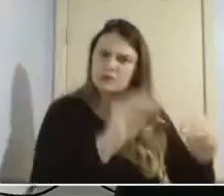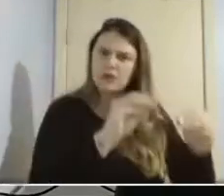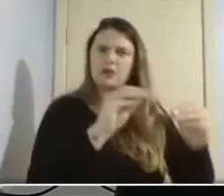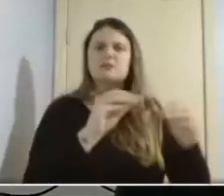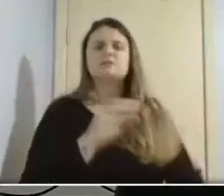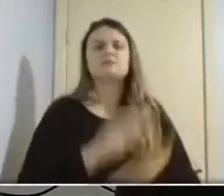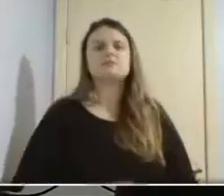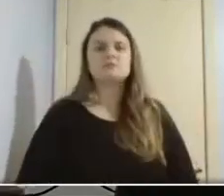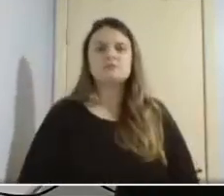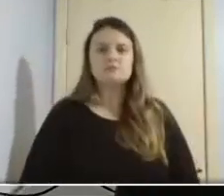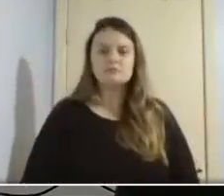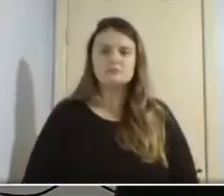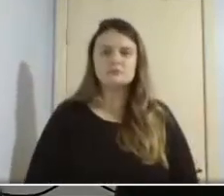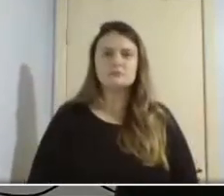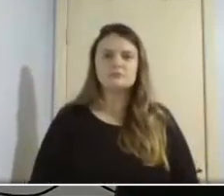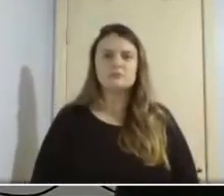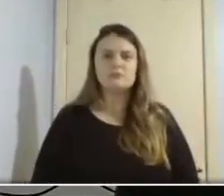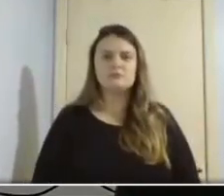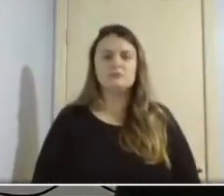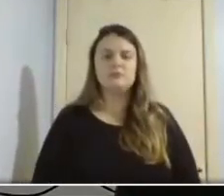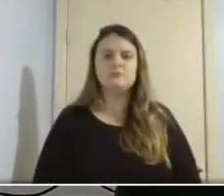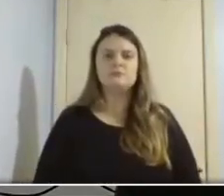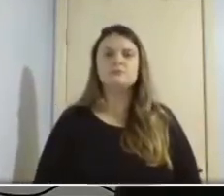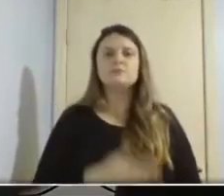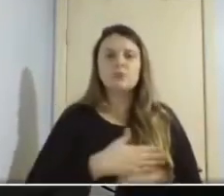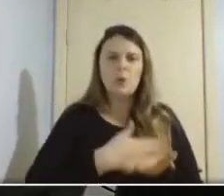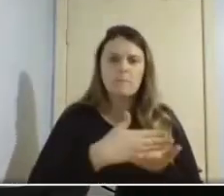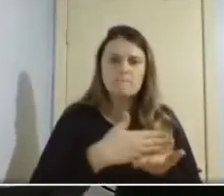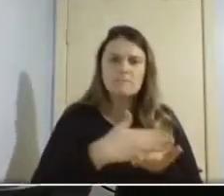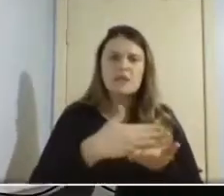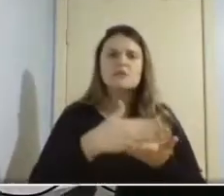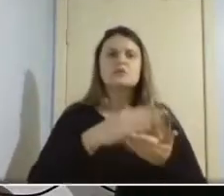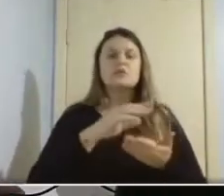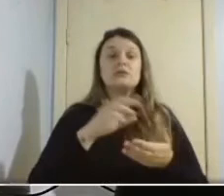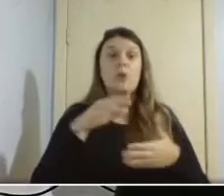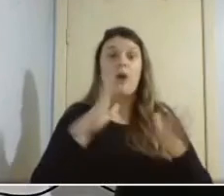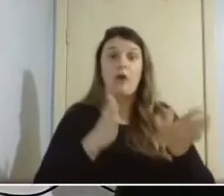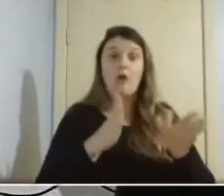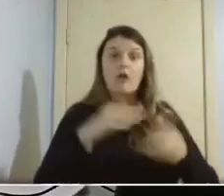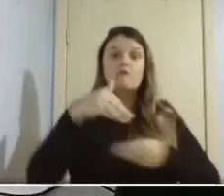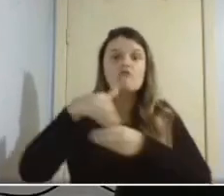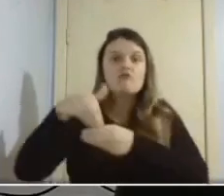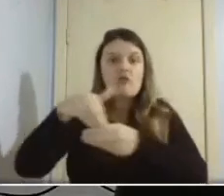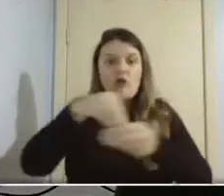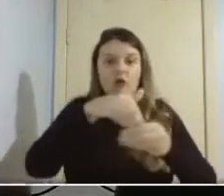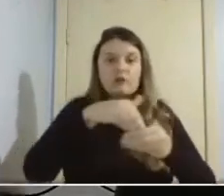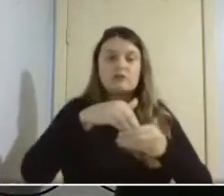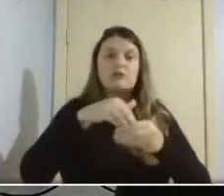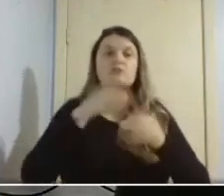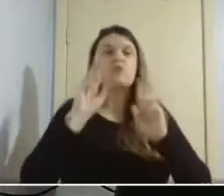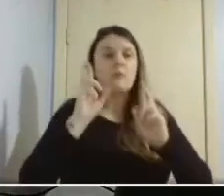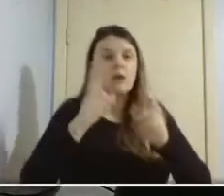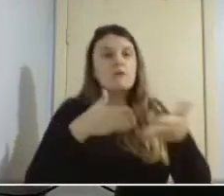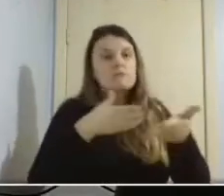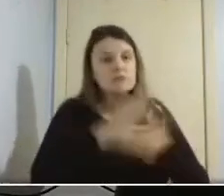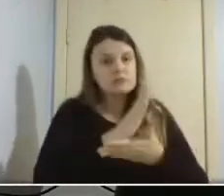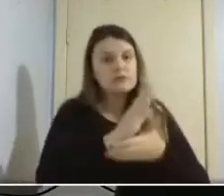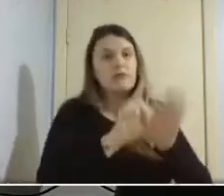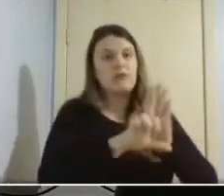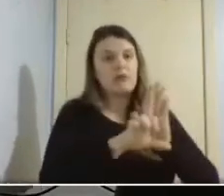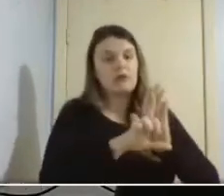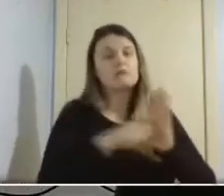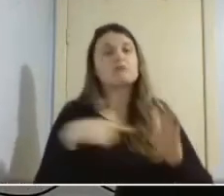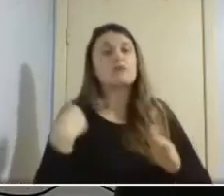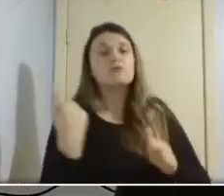esse pontapé inicial após a aprovação da lei. Dizer que a gente procurou não conduzir aqui a votação antes